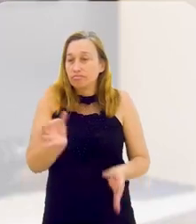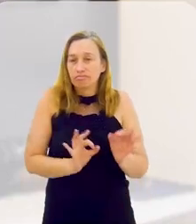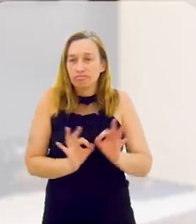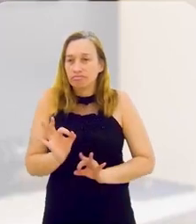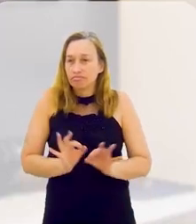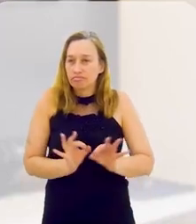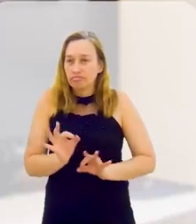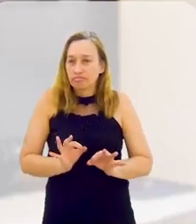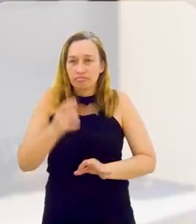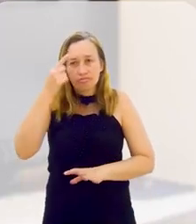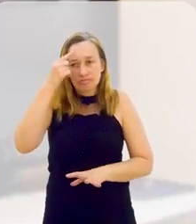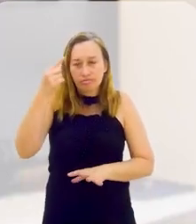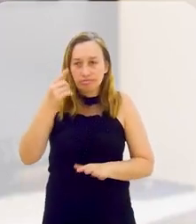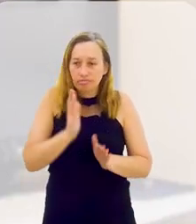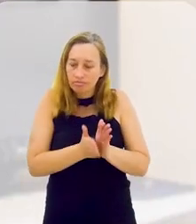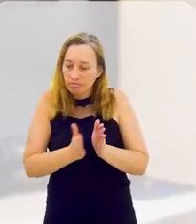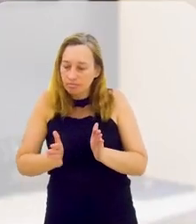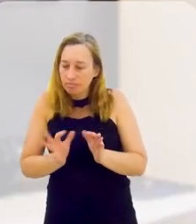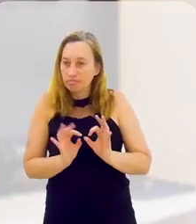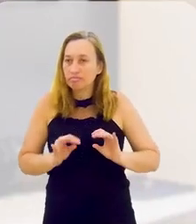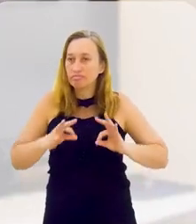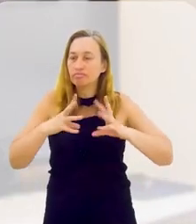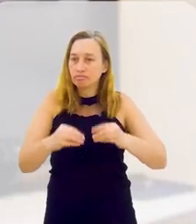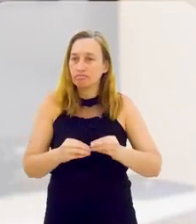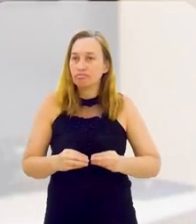porque não consegue organizar as ideias ali.